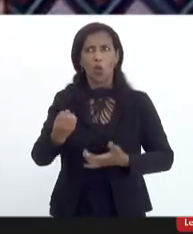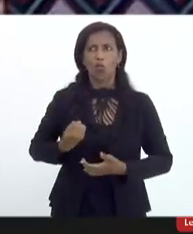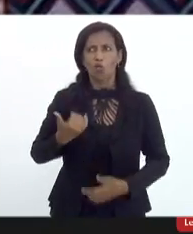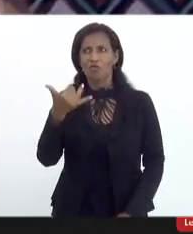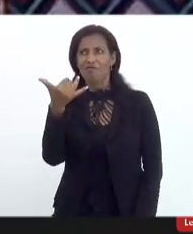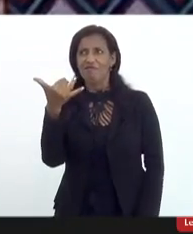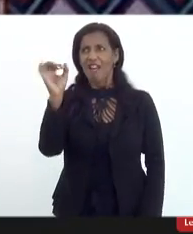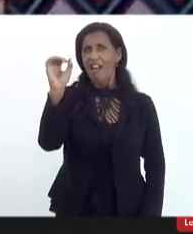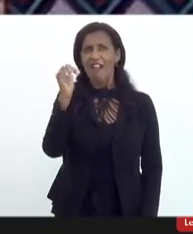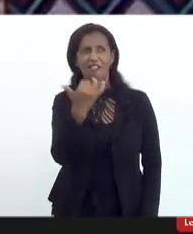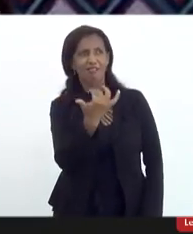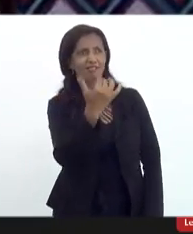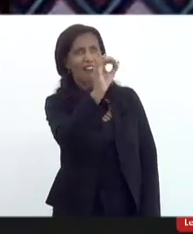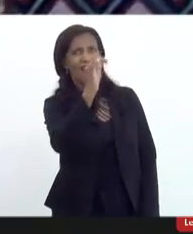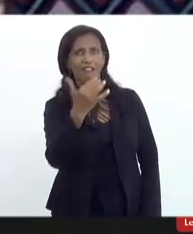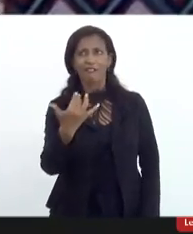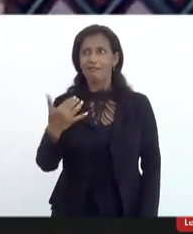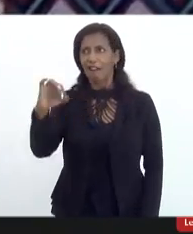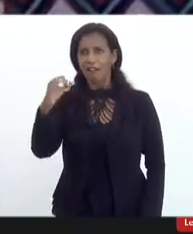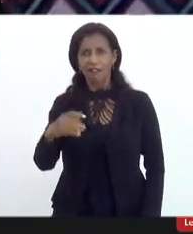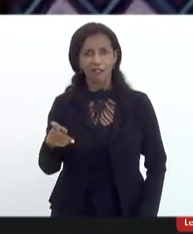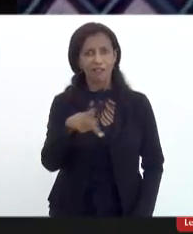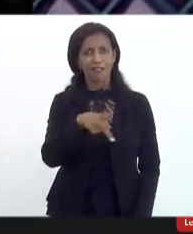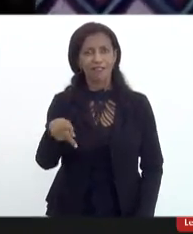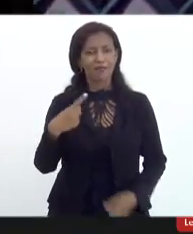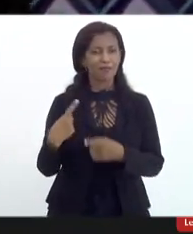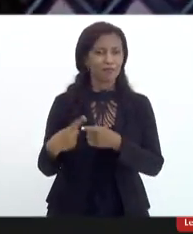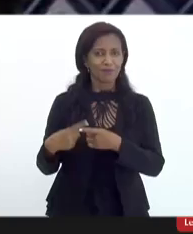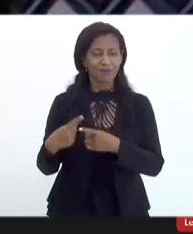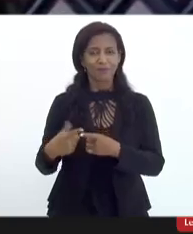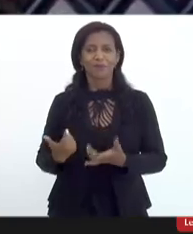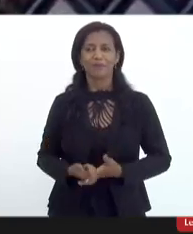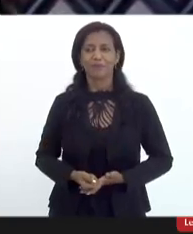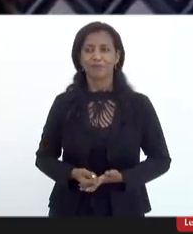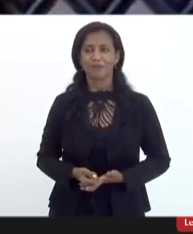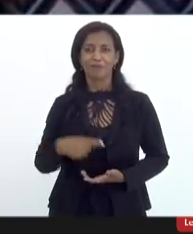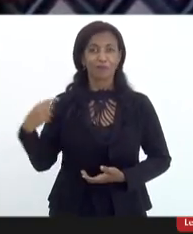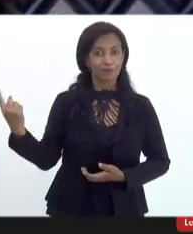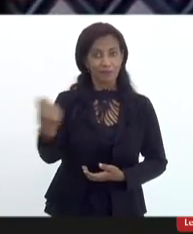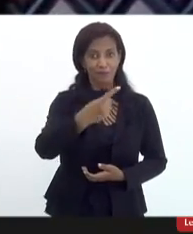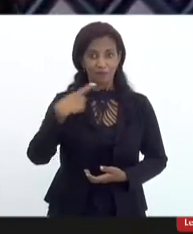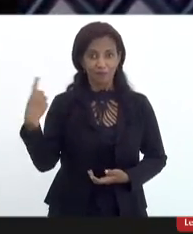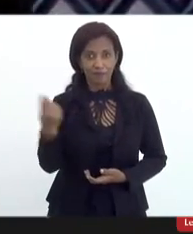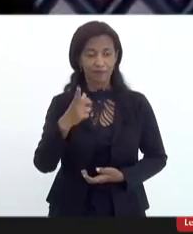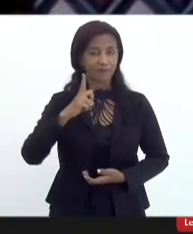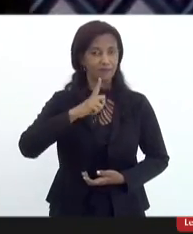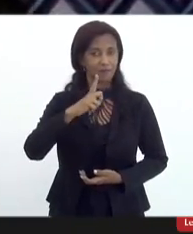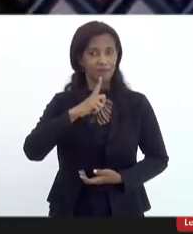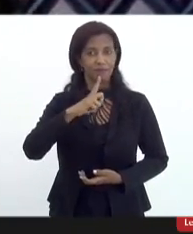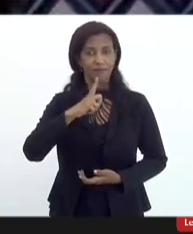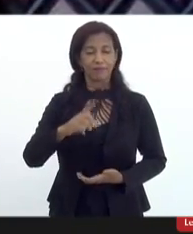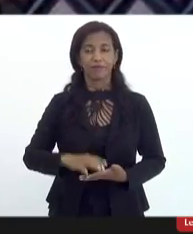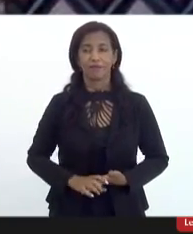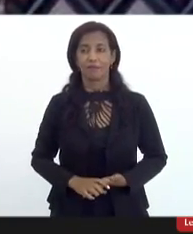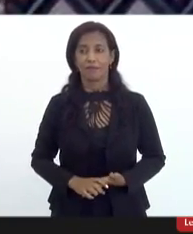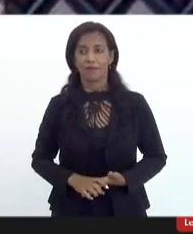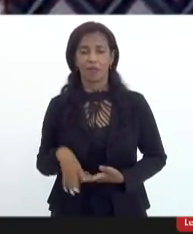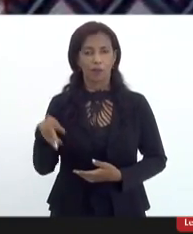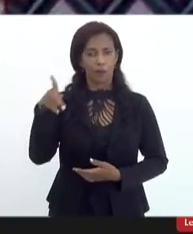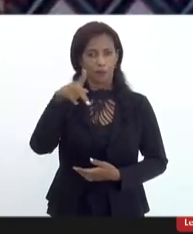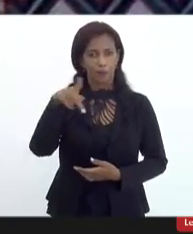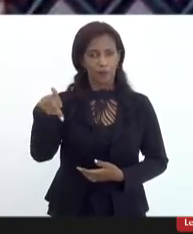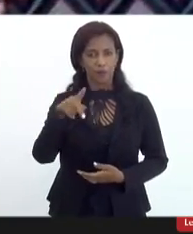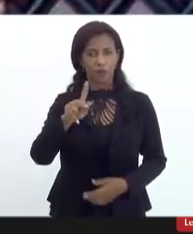10, que são verdadeiros professores, porque nós tivemos, e